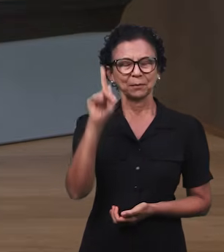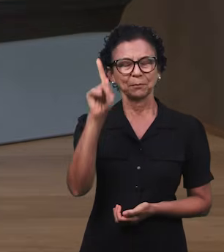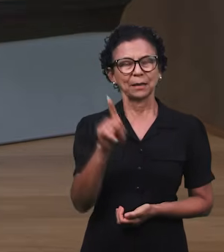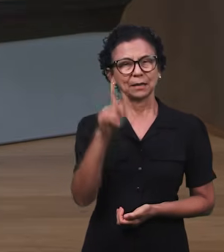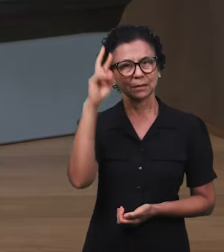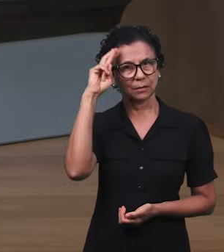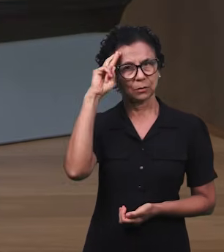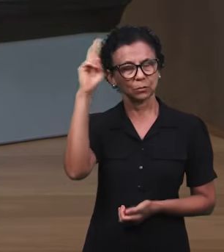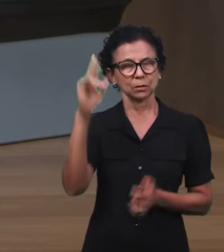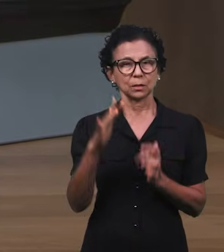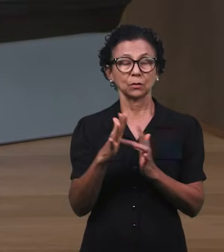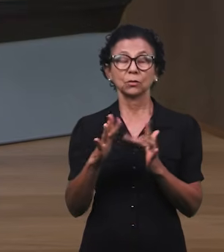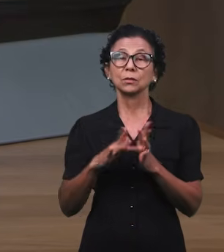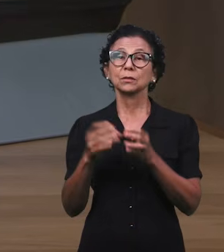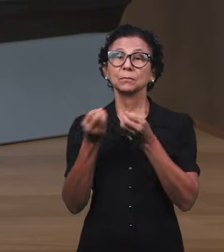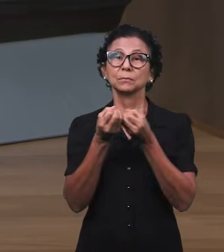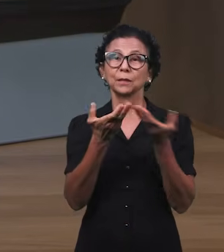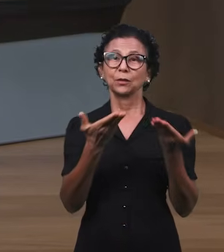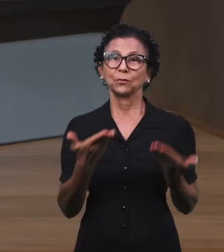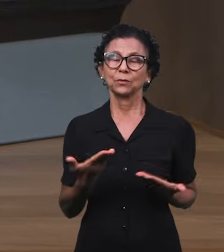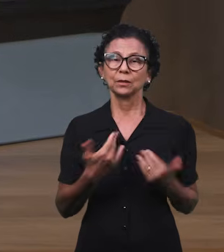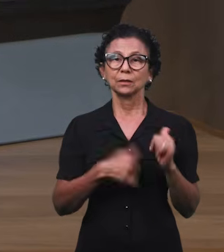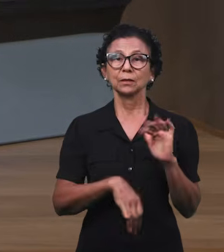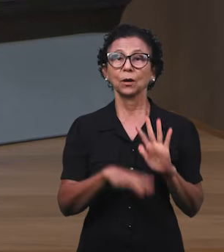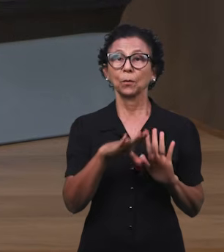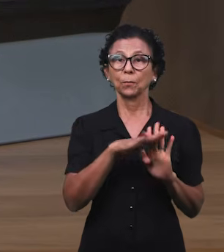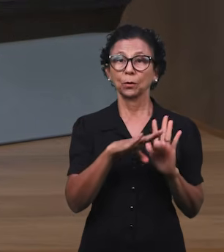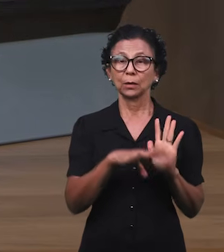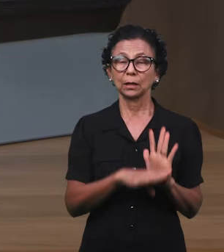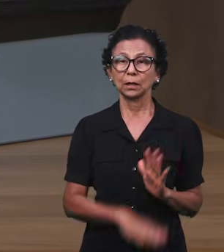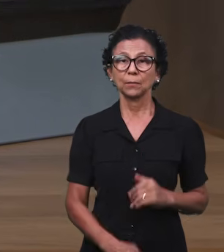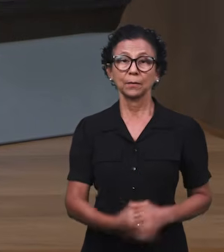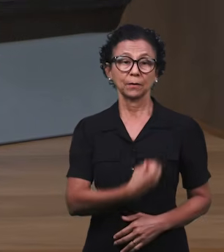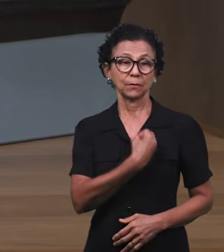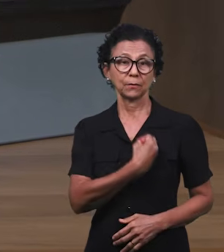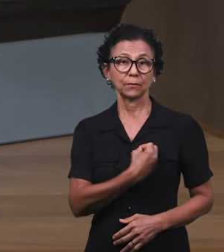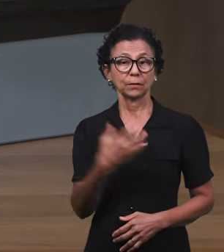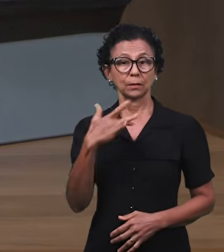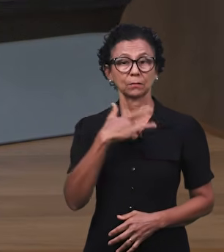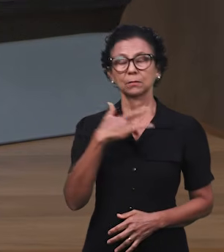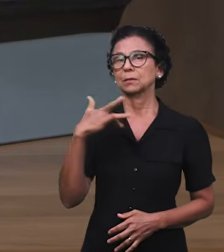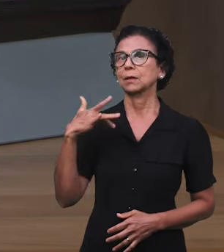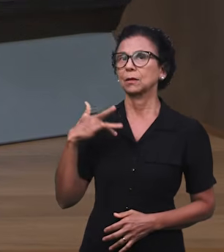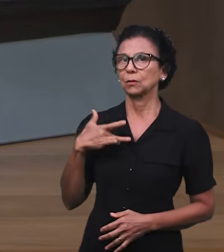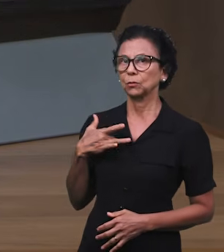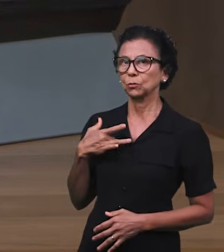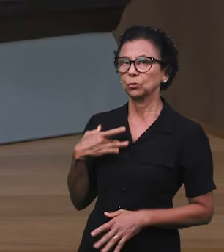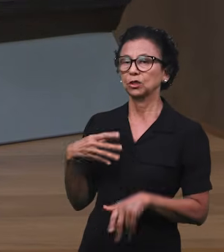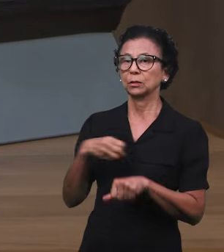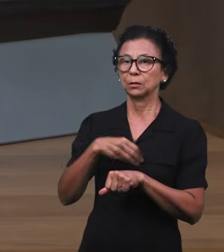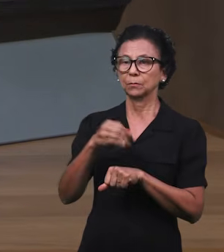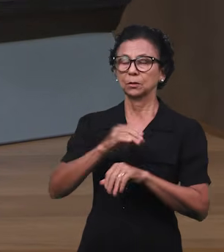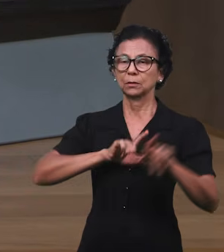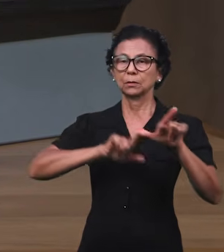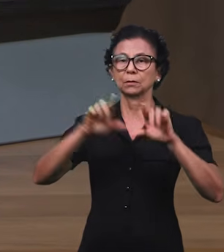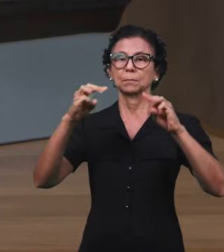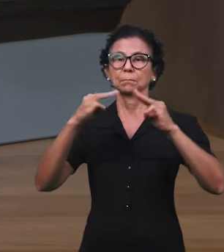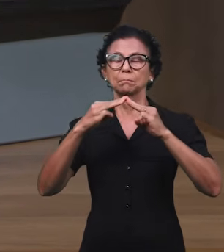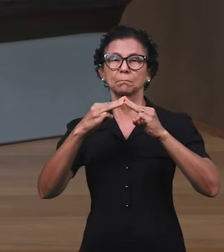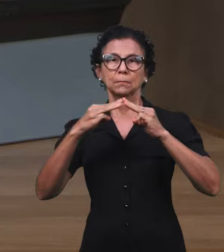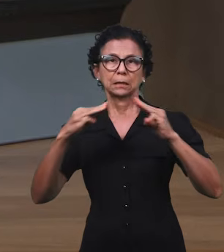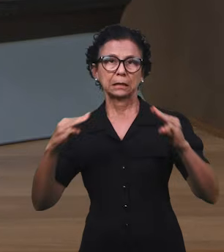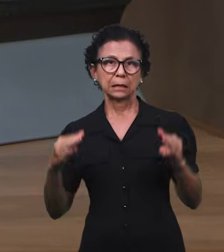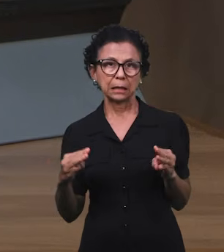A paz do Senhor Jesus, seja muito bem-vindo a mais um programa Viver com Saúde, transmitido pelos estúdios da TV